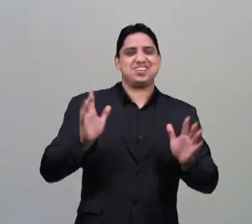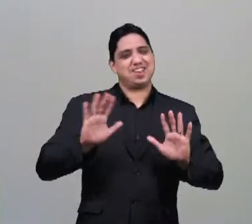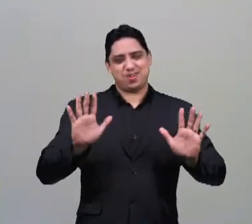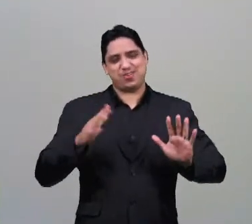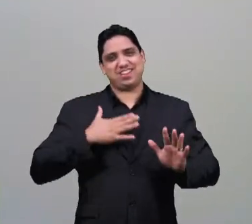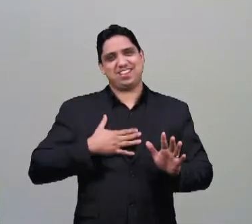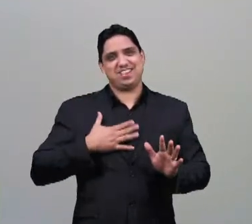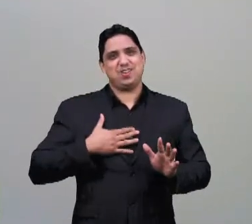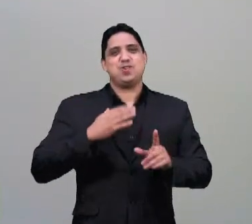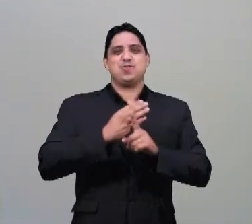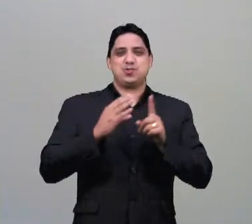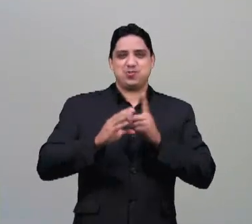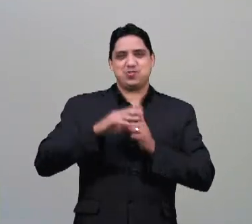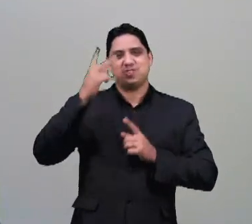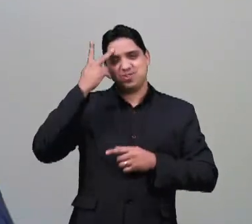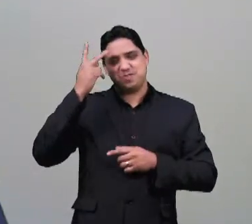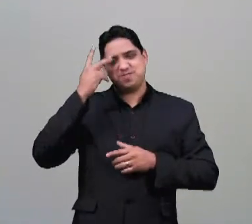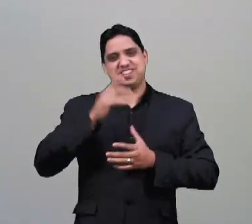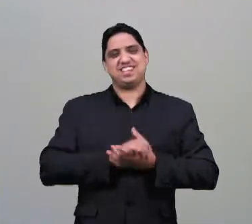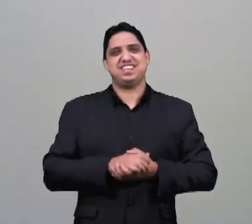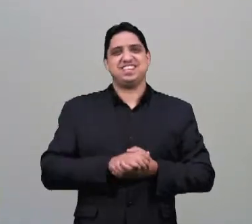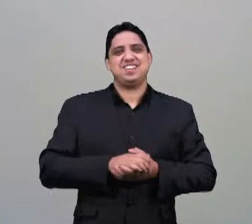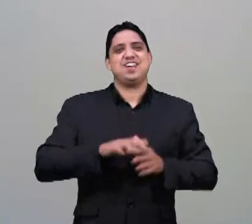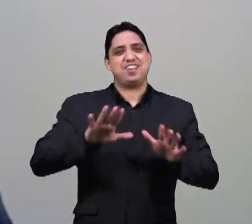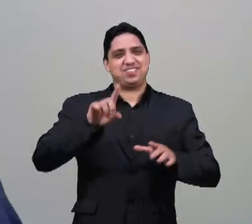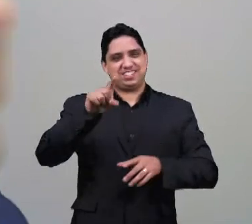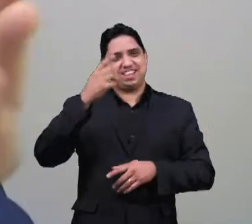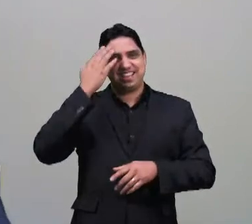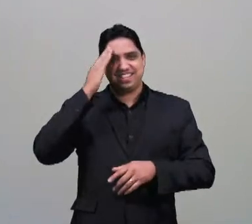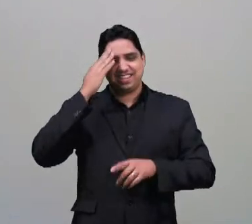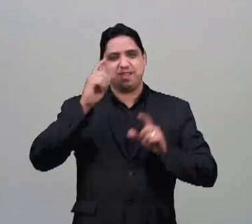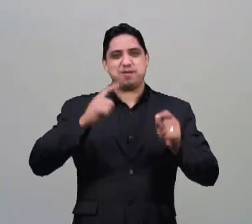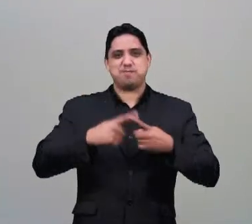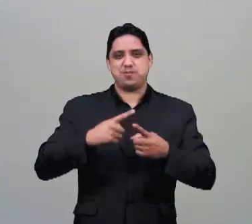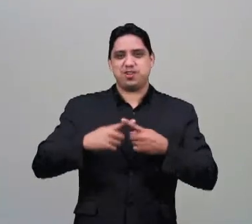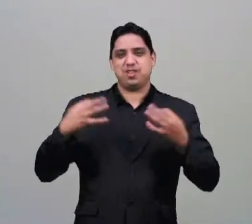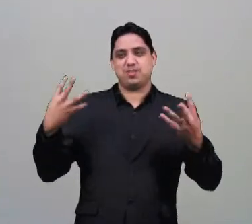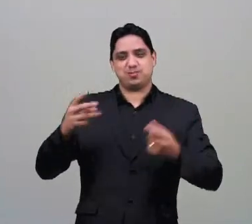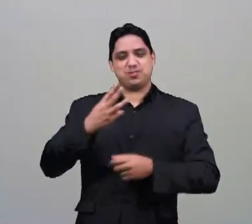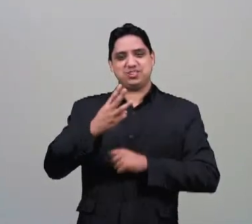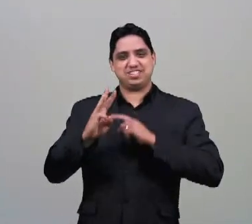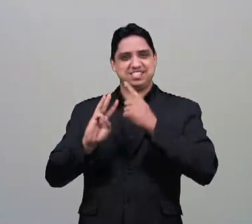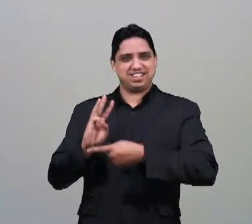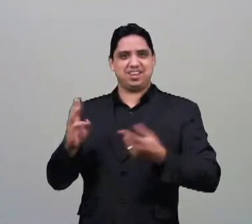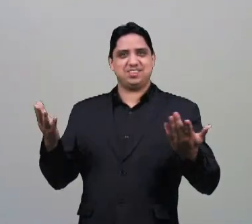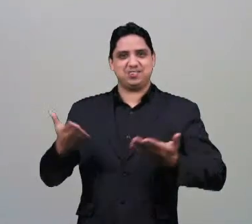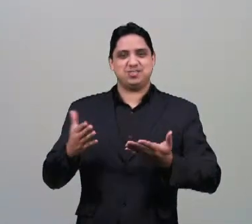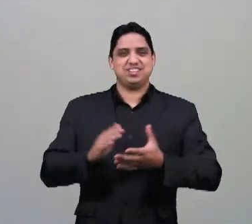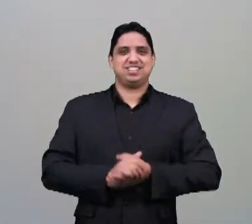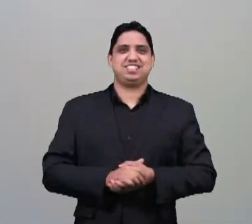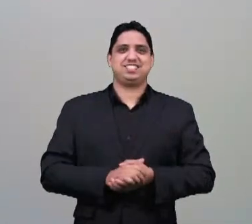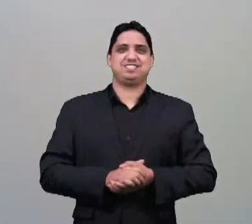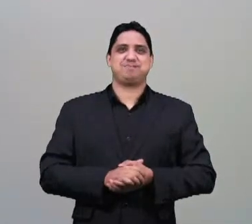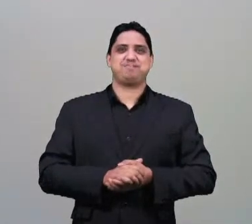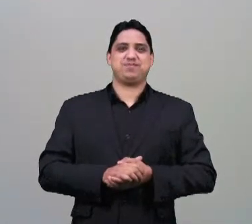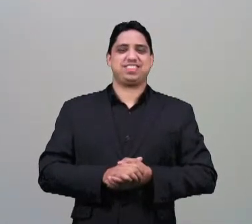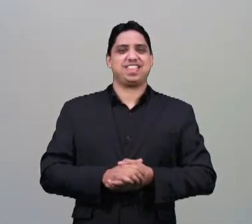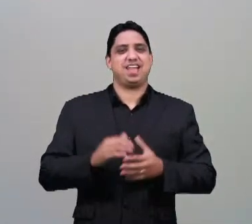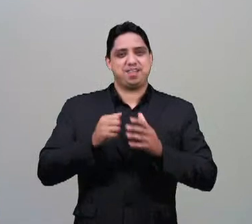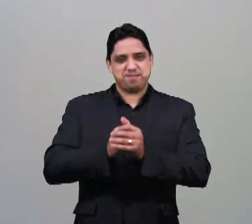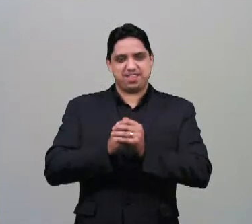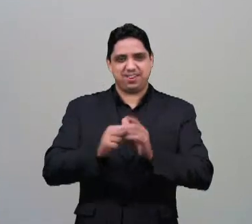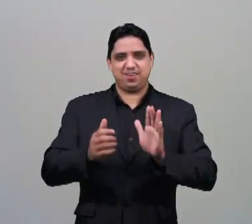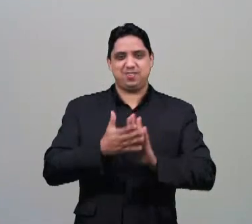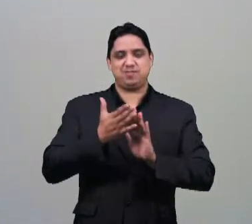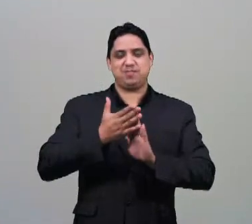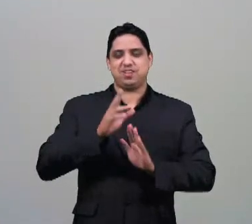o culto é normal daqui a pouquinho, mas você vai entender daqui a pouco por que tá essa turma toda aqui no estúdio hoje à noite. Amém, louvado seja o